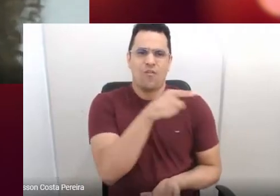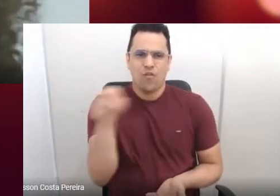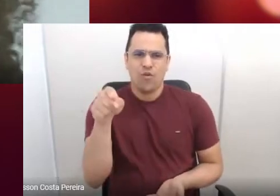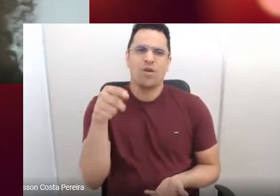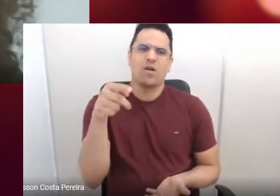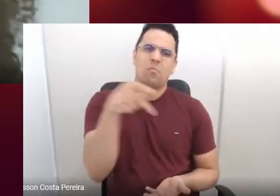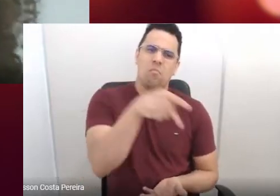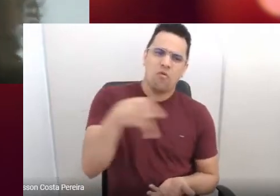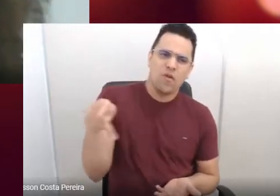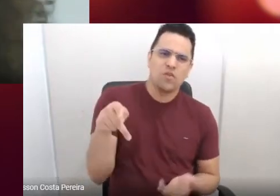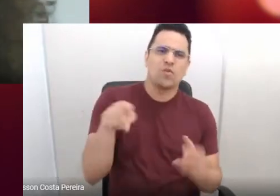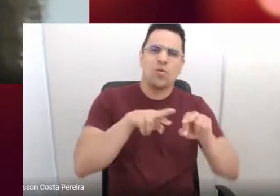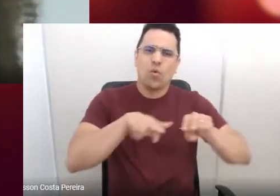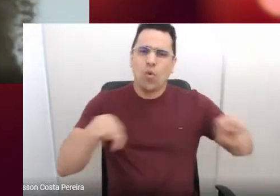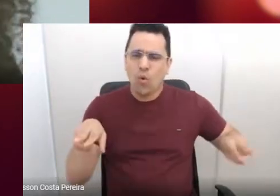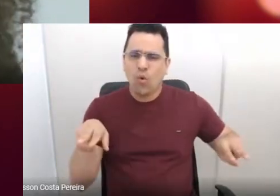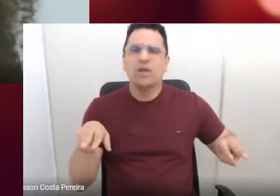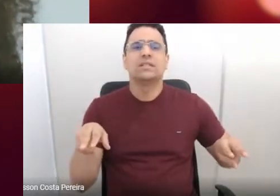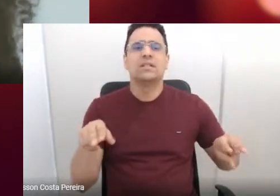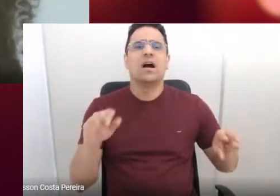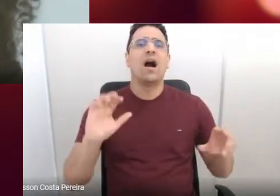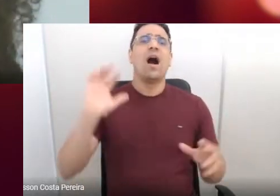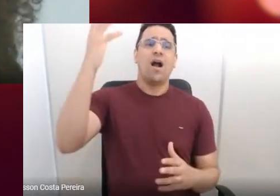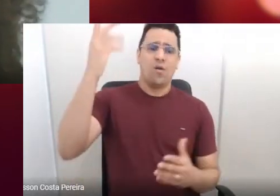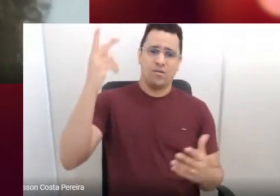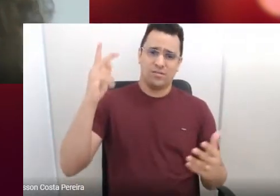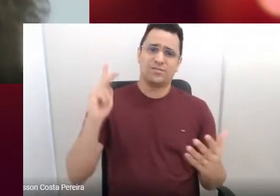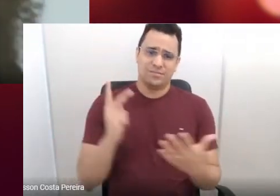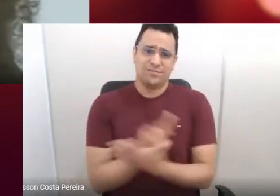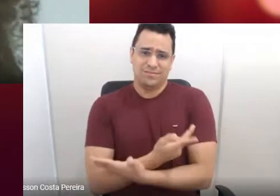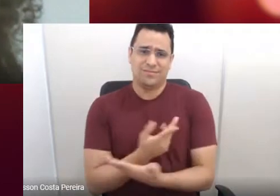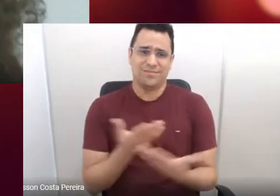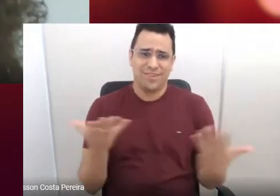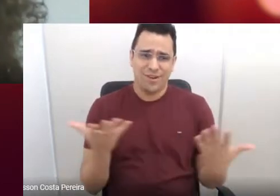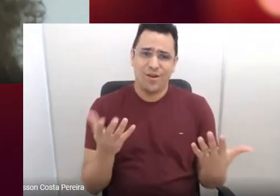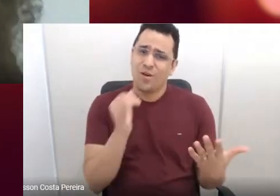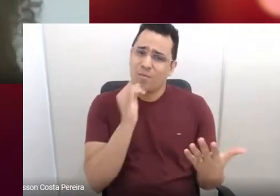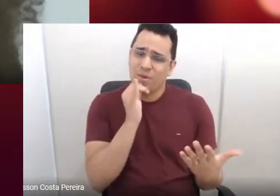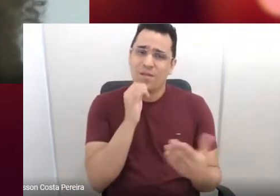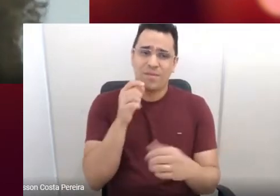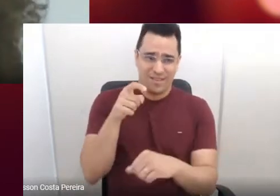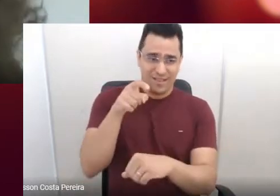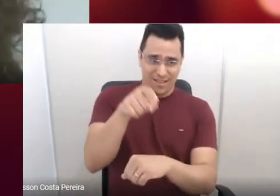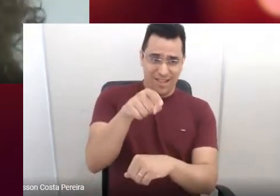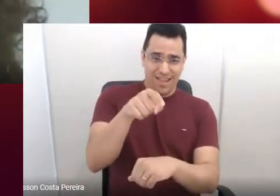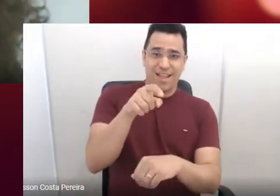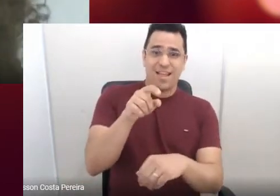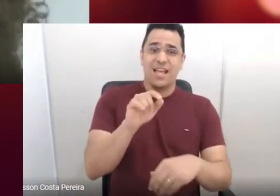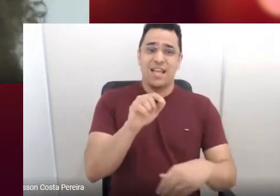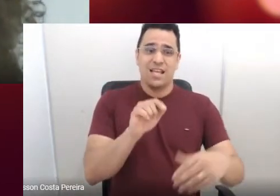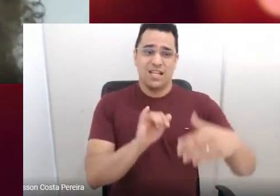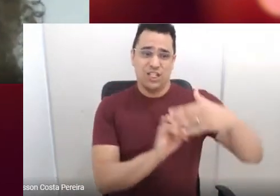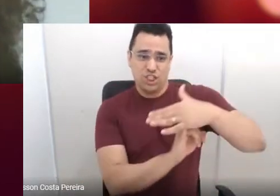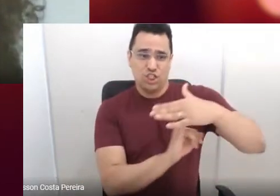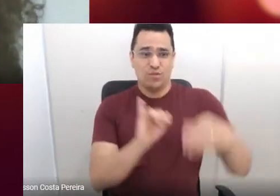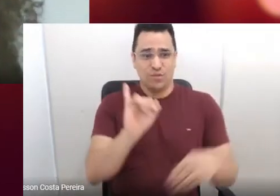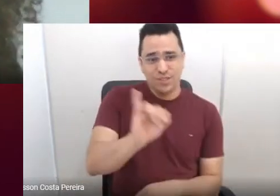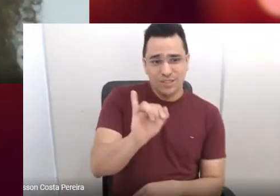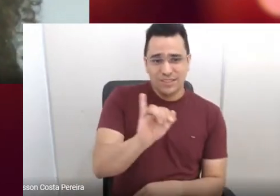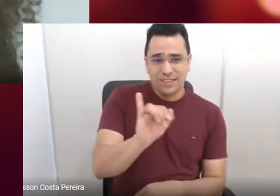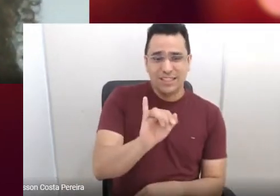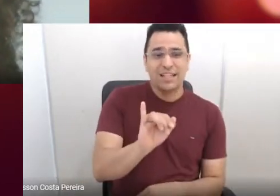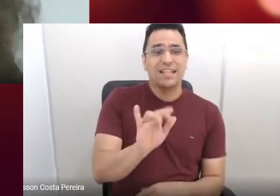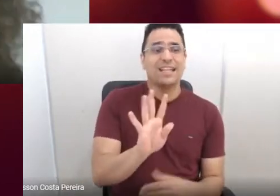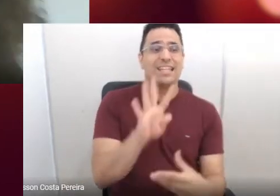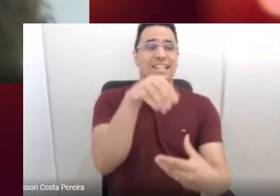tecnologias e a internet, e é por isso que eu falei que ela está aqui gravando, né, no campus, né, tendo em vista